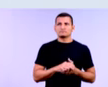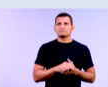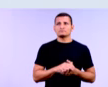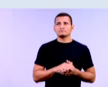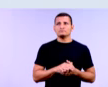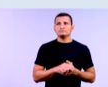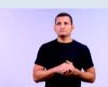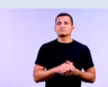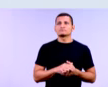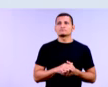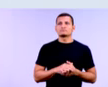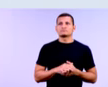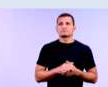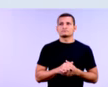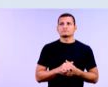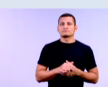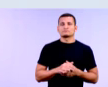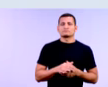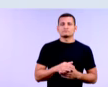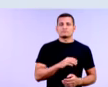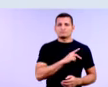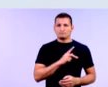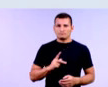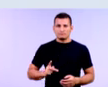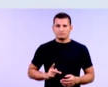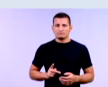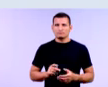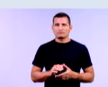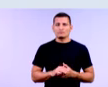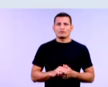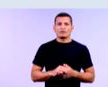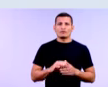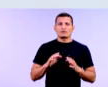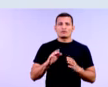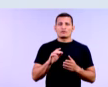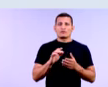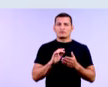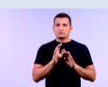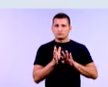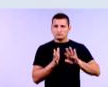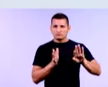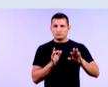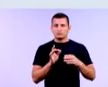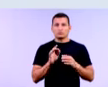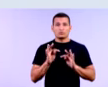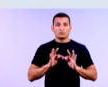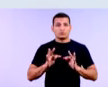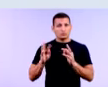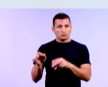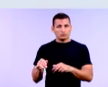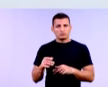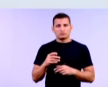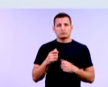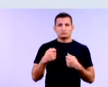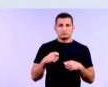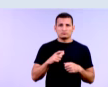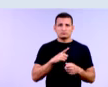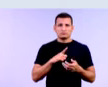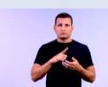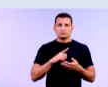oficiais assinadas pelo presidente da República, todas as demais, nós temos que ter o nome e